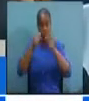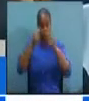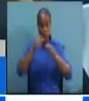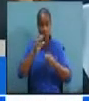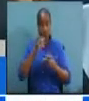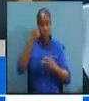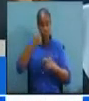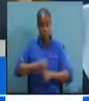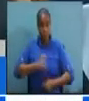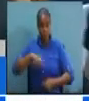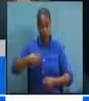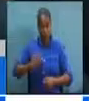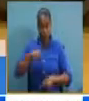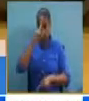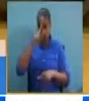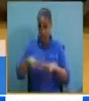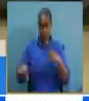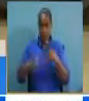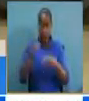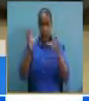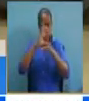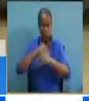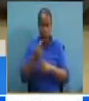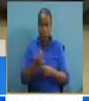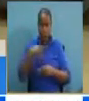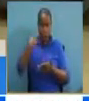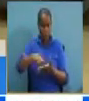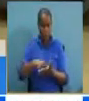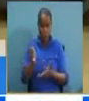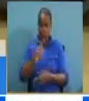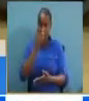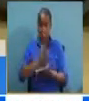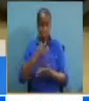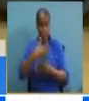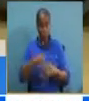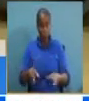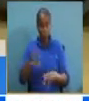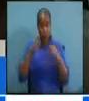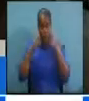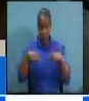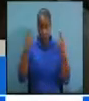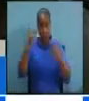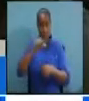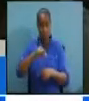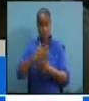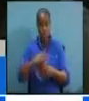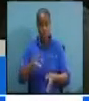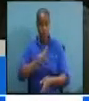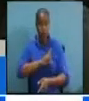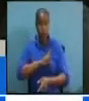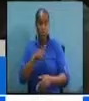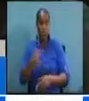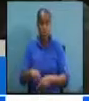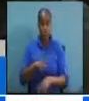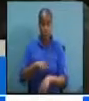O objetivo é captar novos mecanismos de financiamento, não só do setor público, como também do setor privado. E neste